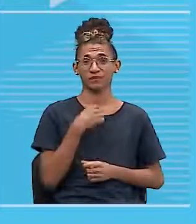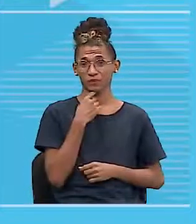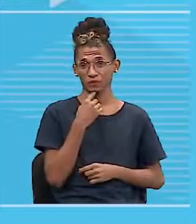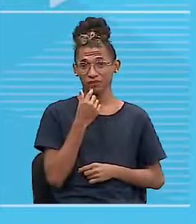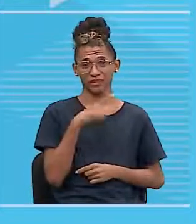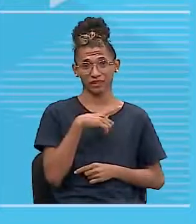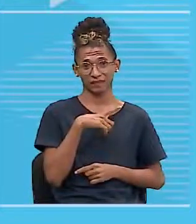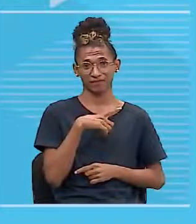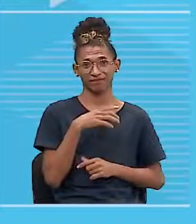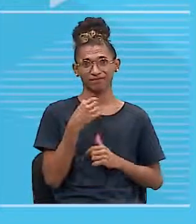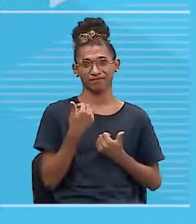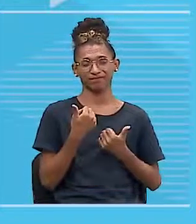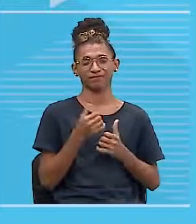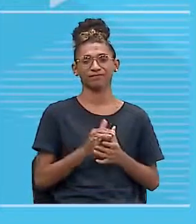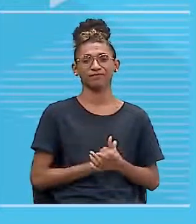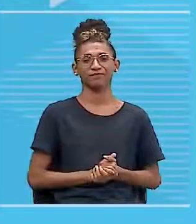né